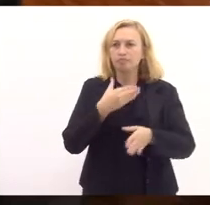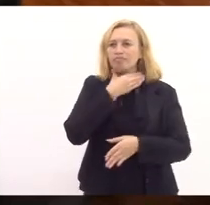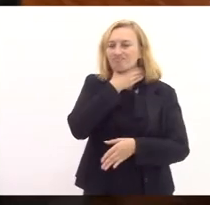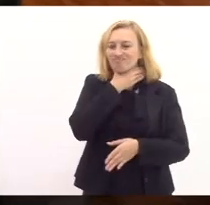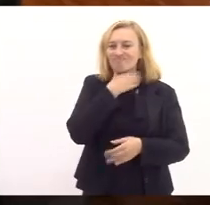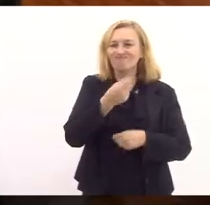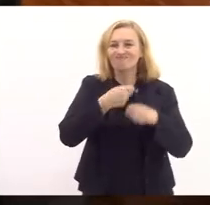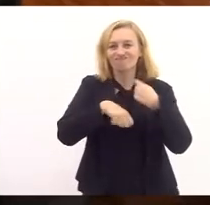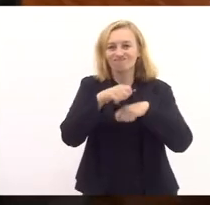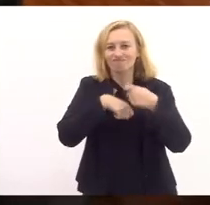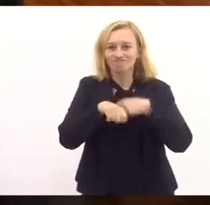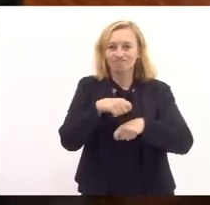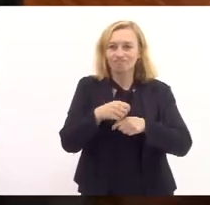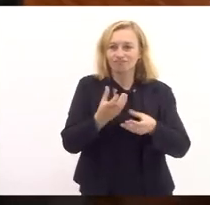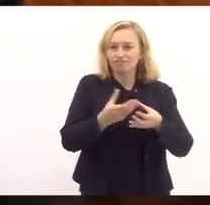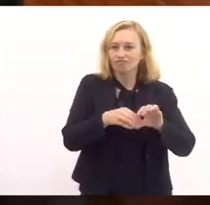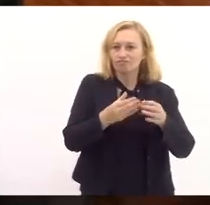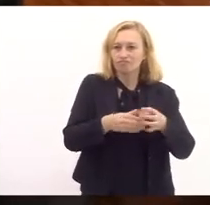econômica, e o concurso